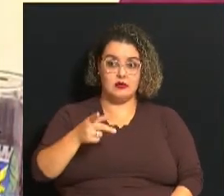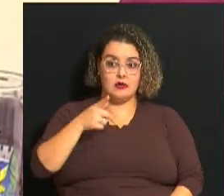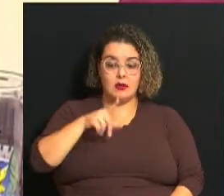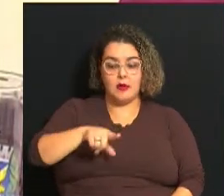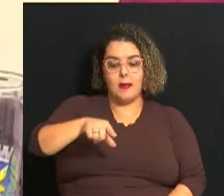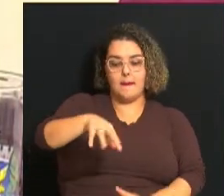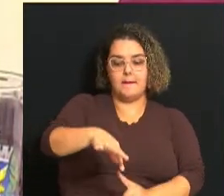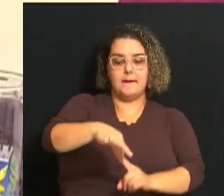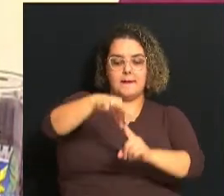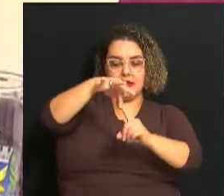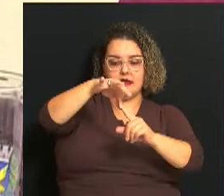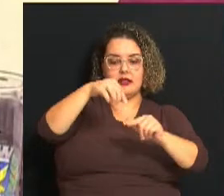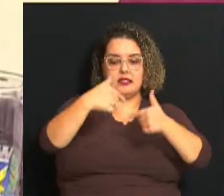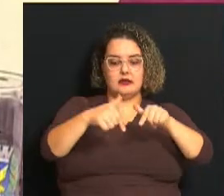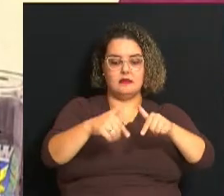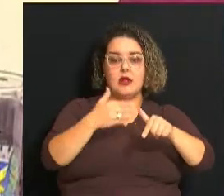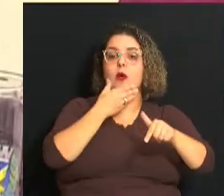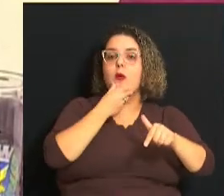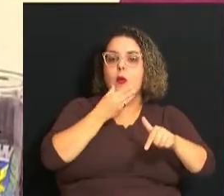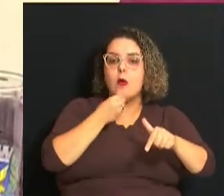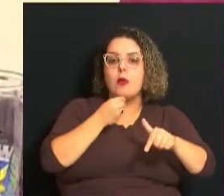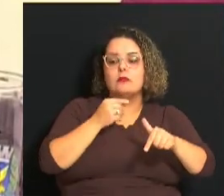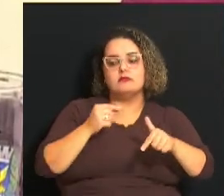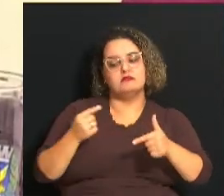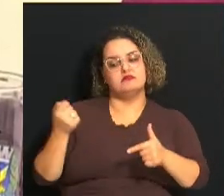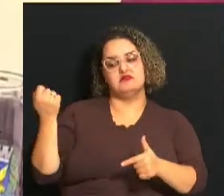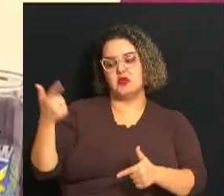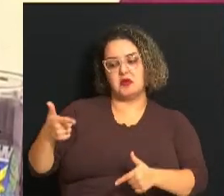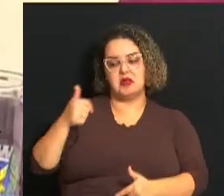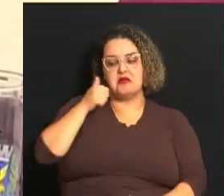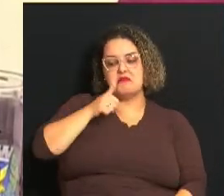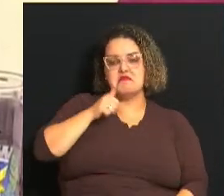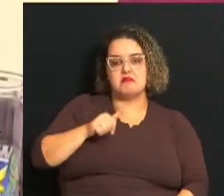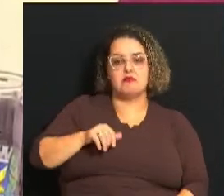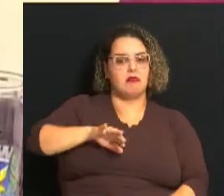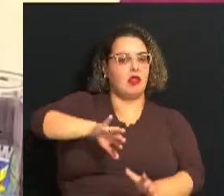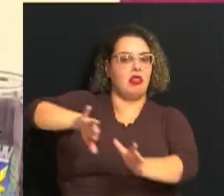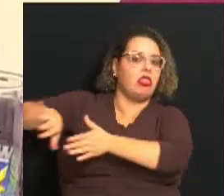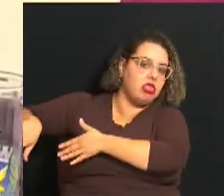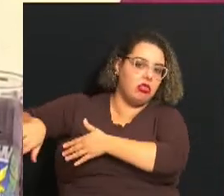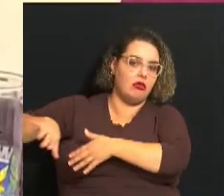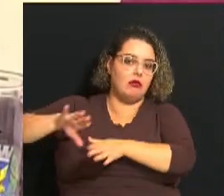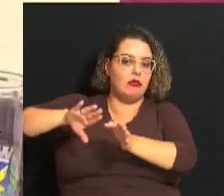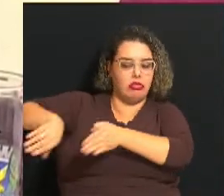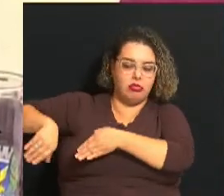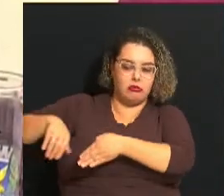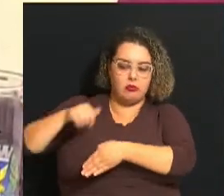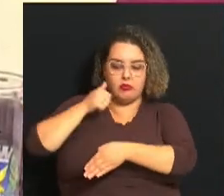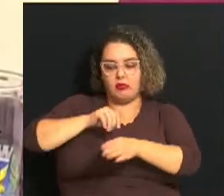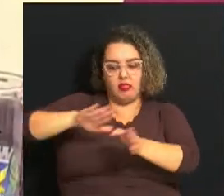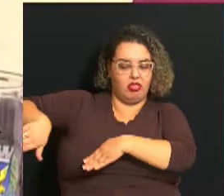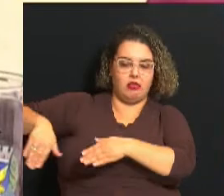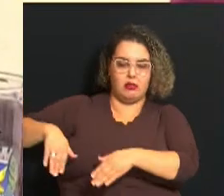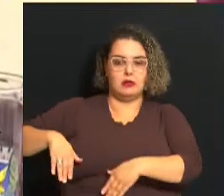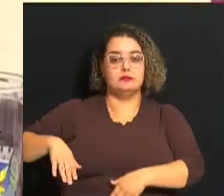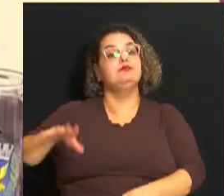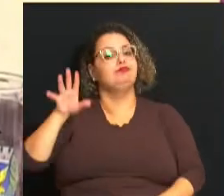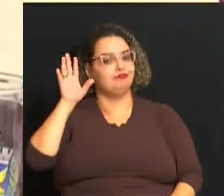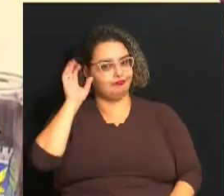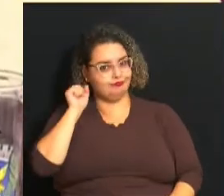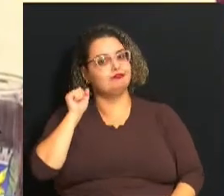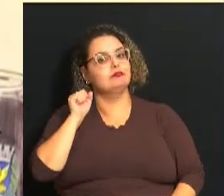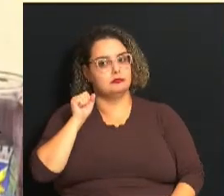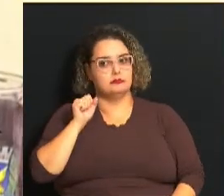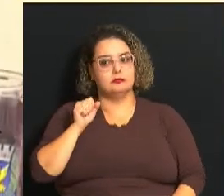ou ter com mulher e faz de tudo realmente para poder eliminar as mulheres do setor já ouvi muito isso mas eu vou passar então